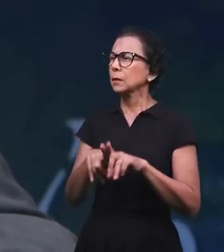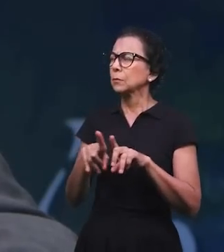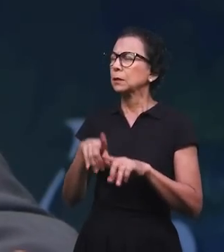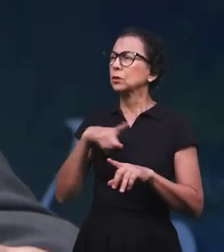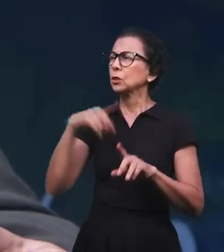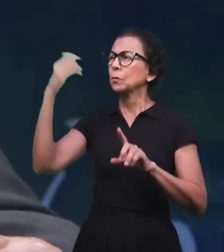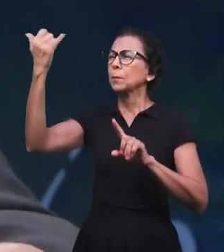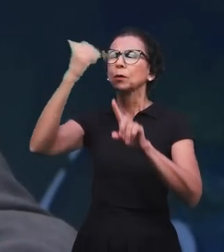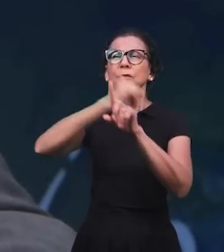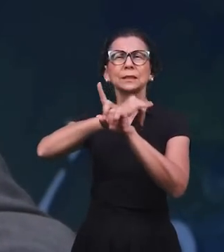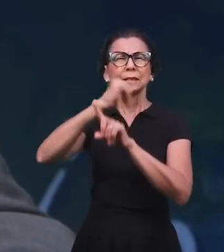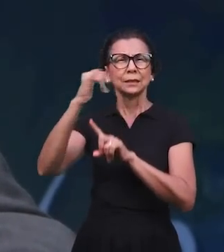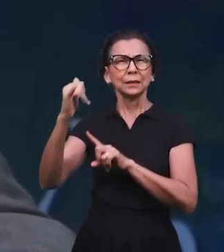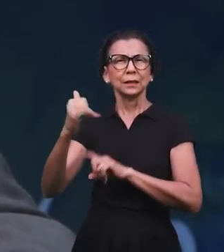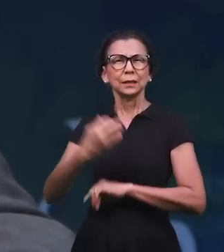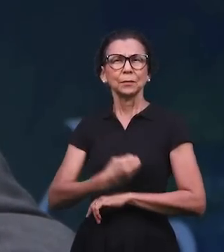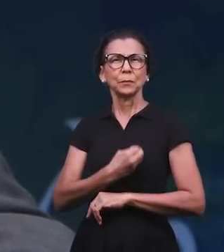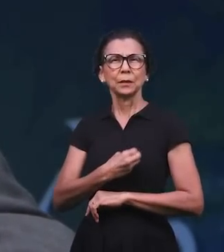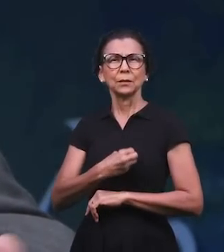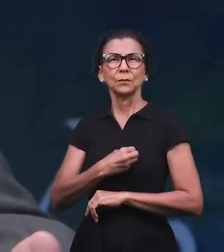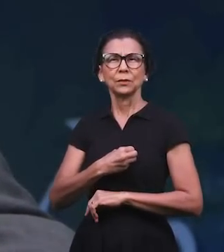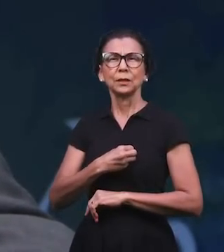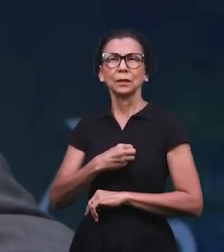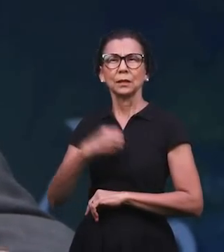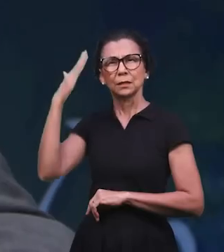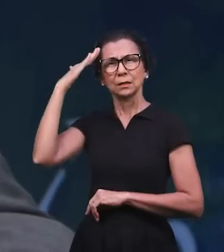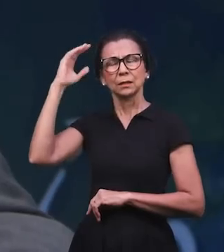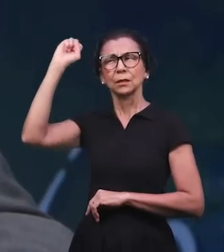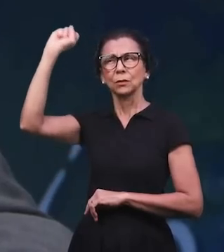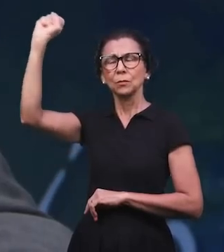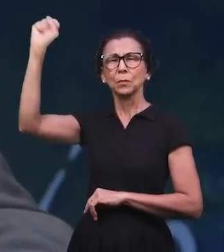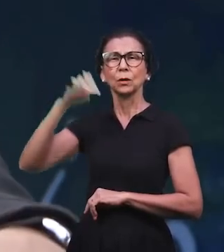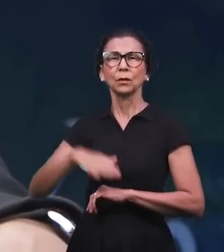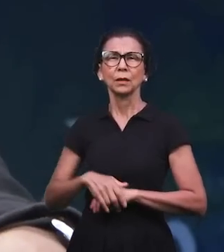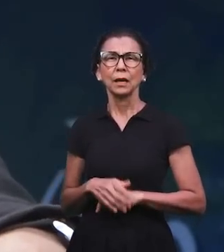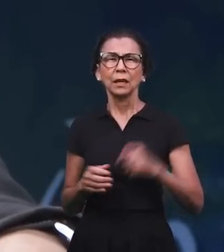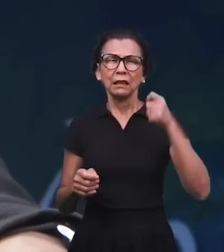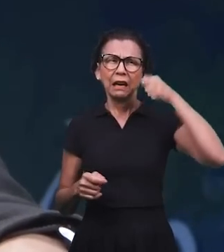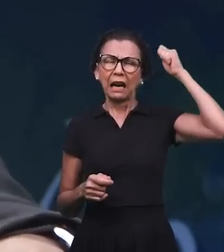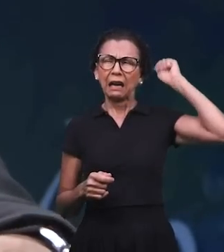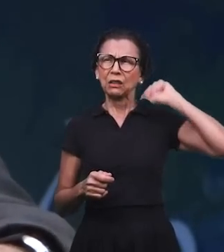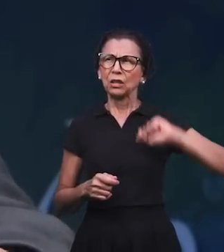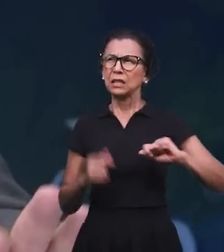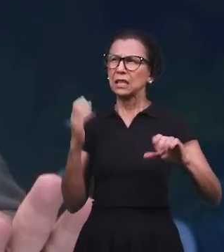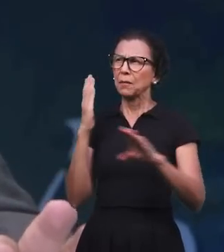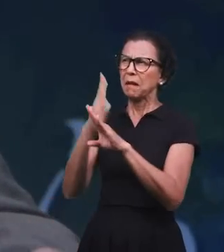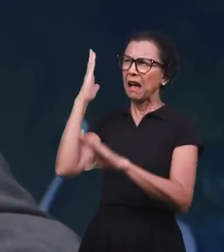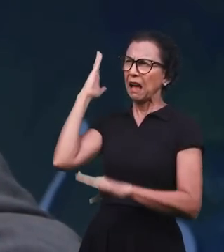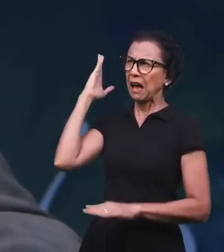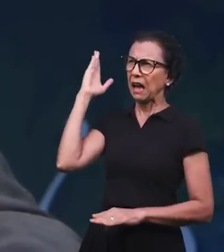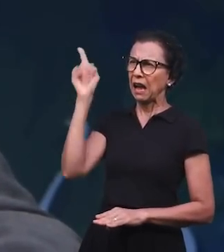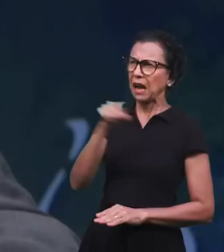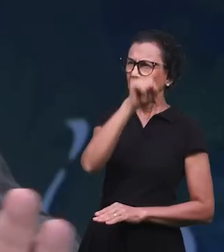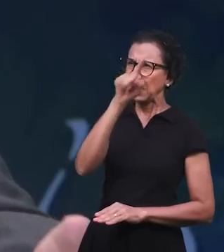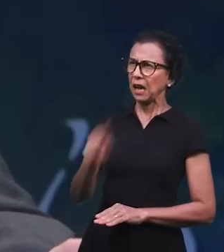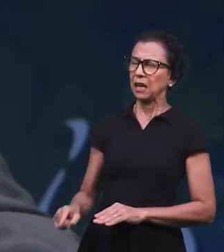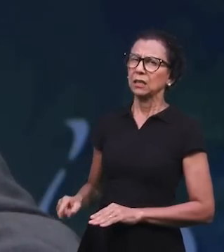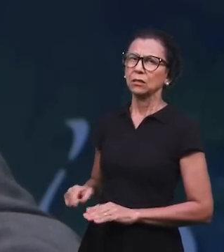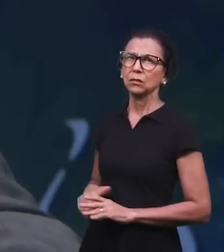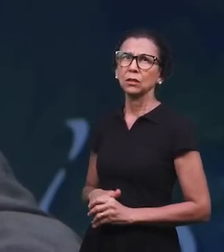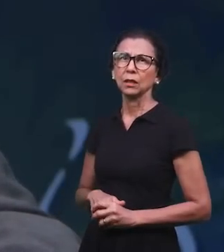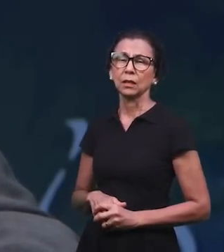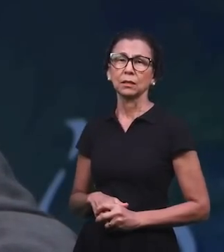com que o reinado fosse humano. E, na verdade, a gente vê que o reinado na vida do homem, ele tem que ser por parte do Senhor, né? O Senhor é que tem que